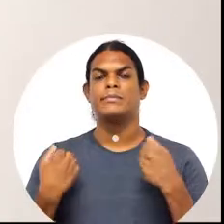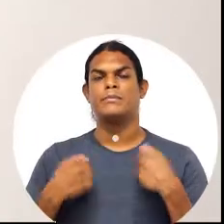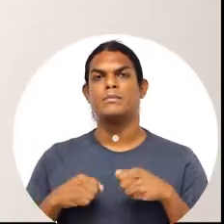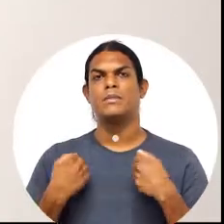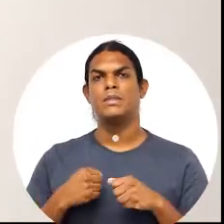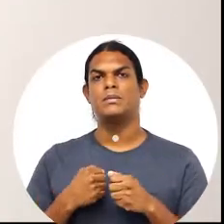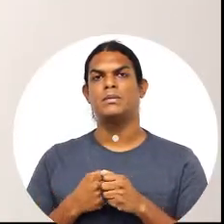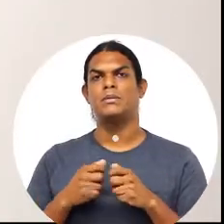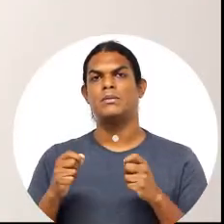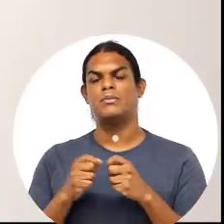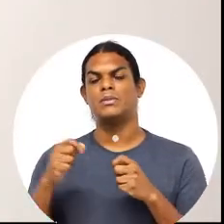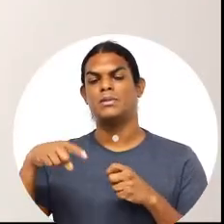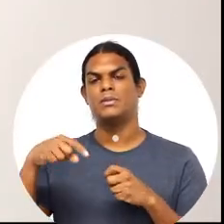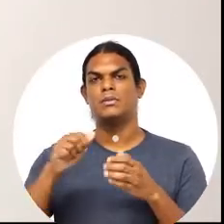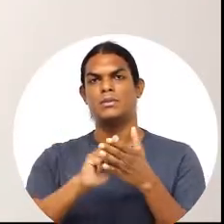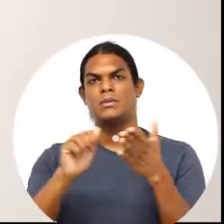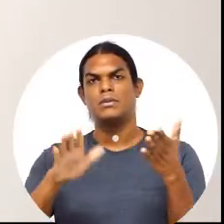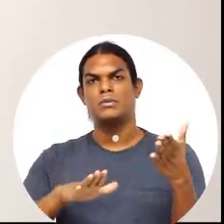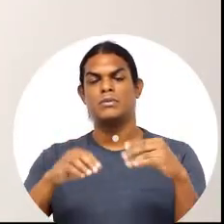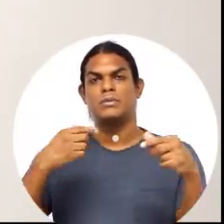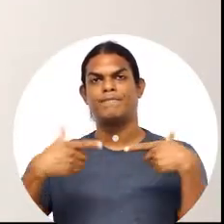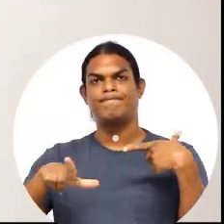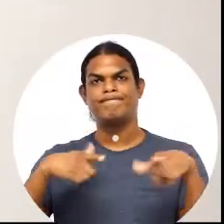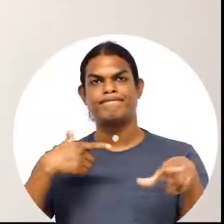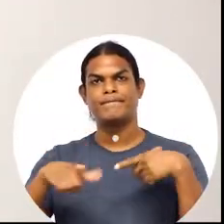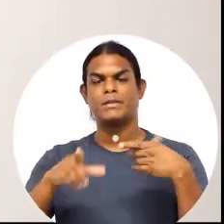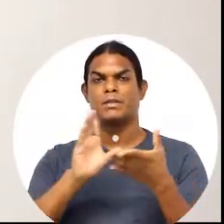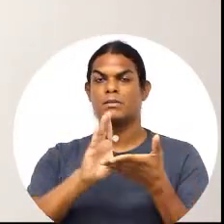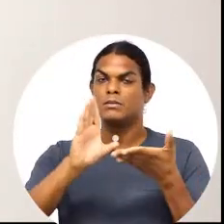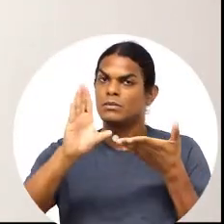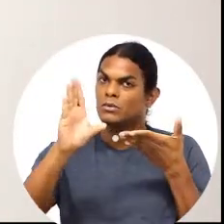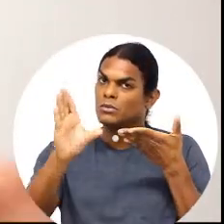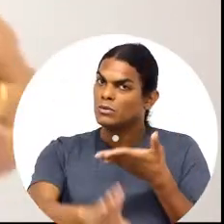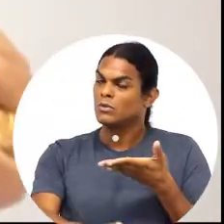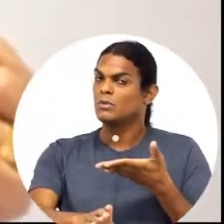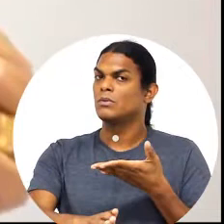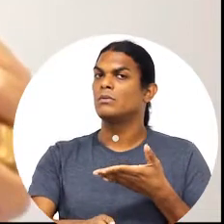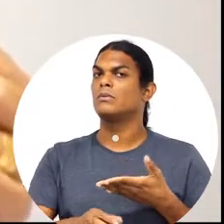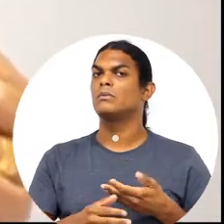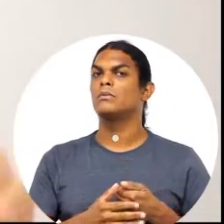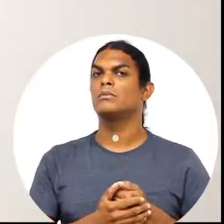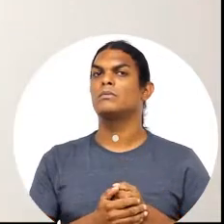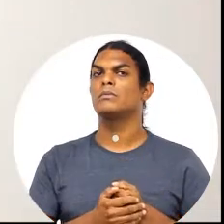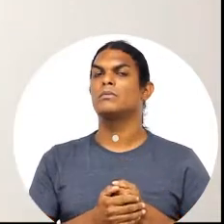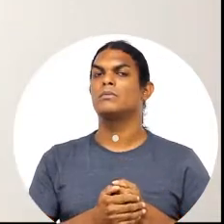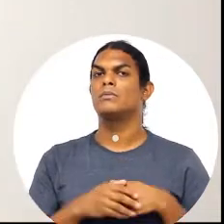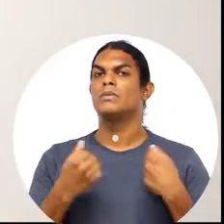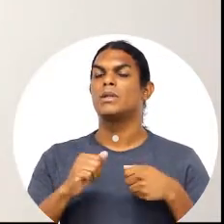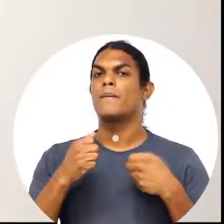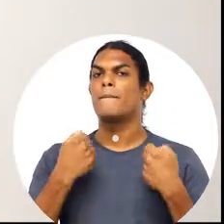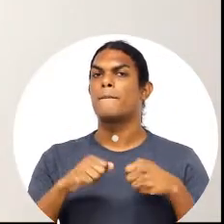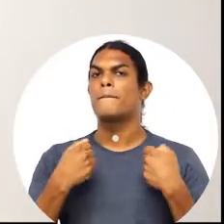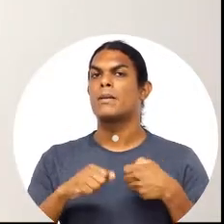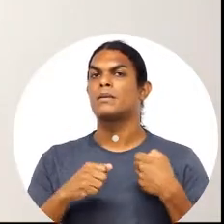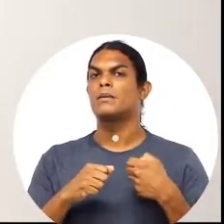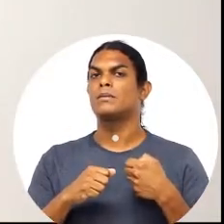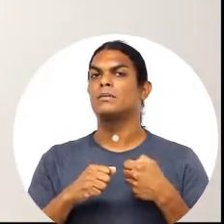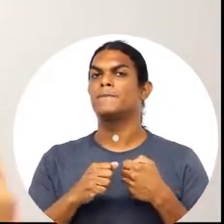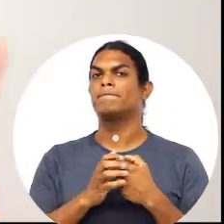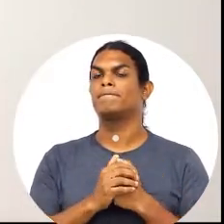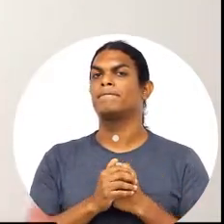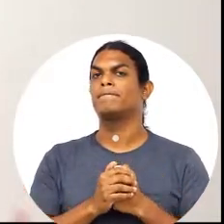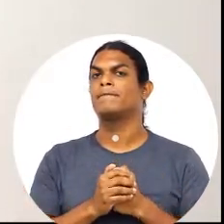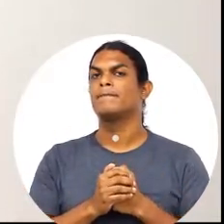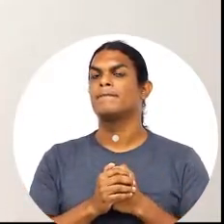recursos bem mais avantajados, porque ele vai ter que lembra do princípio da eficiência, ele vai ter que ofertar desse